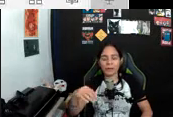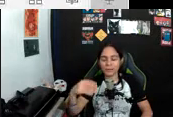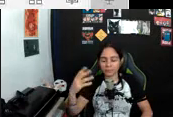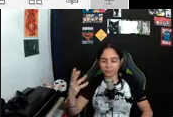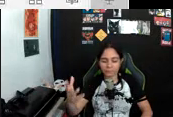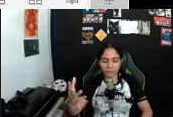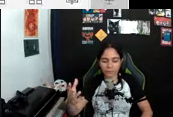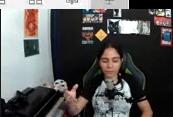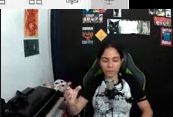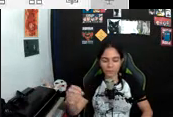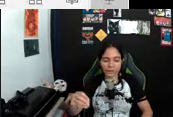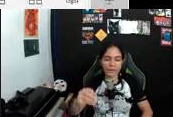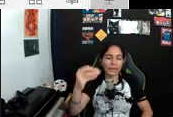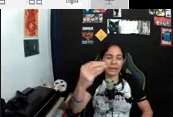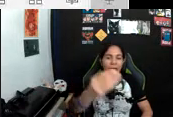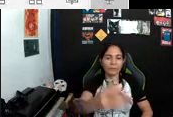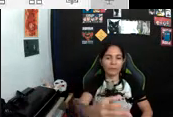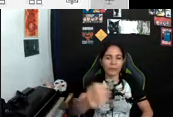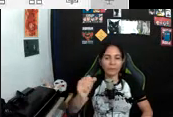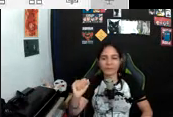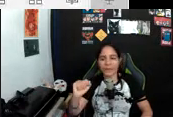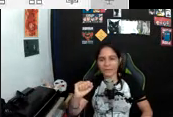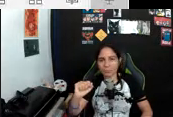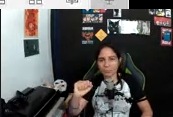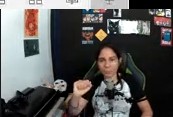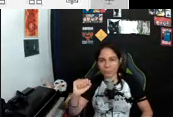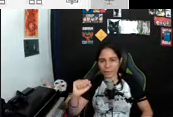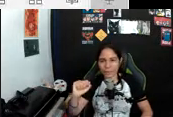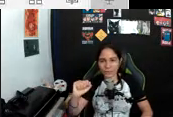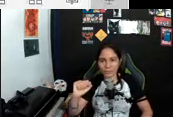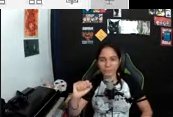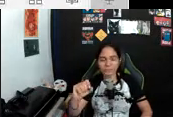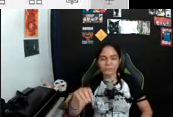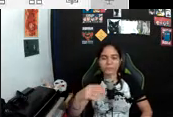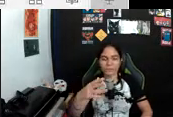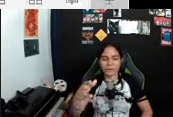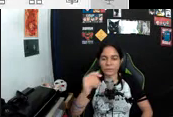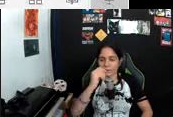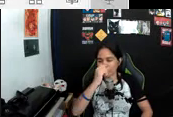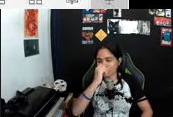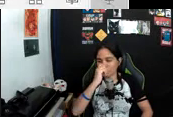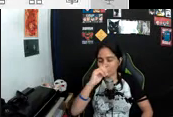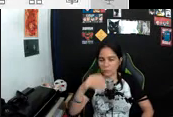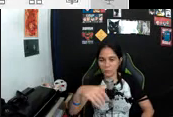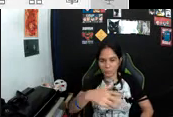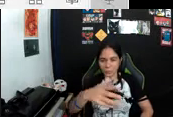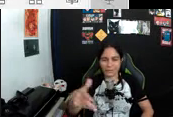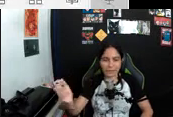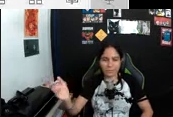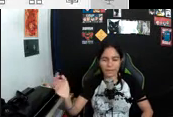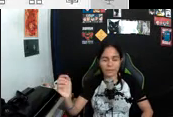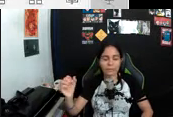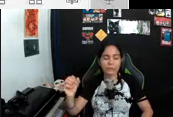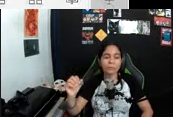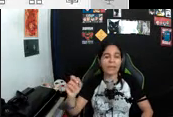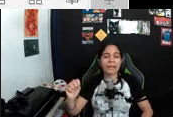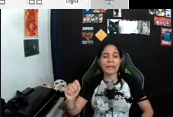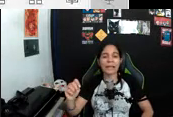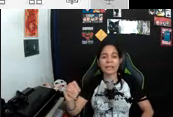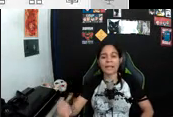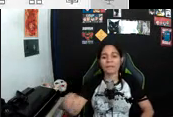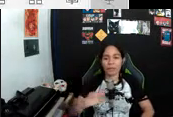né, uma mulher, ela foi abusada por um médico, né, durante um